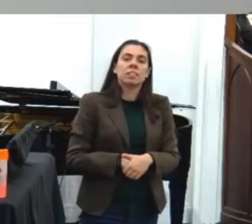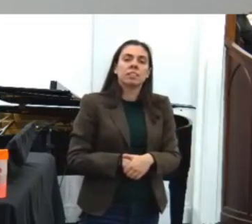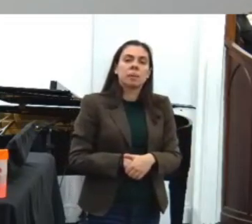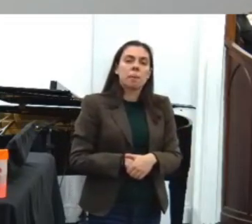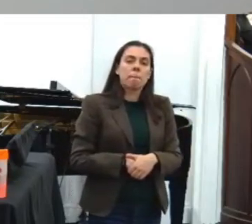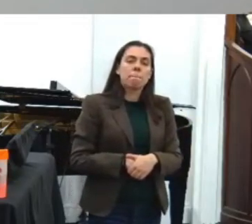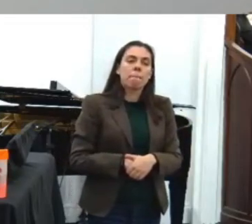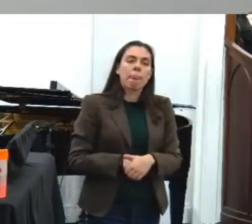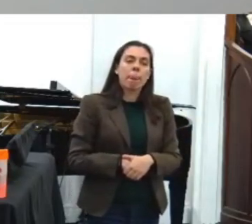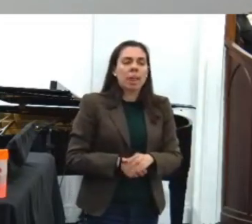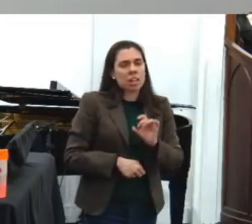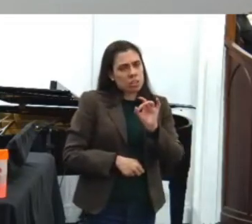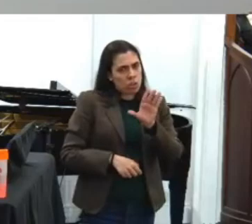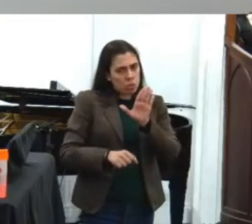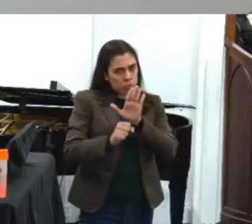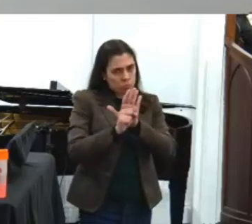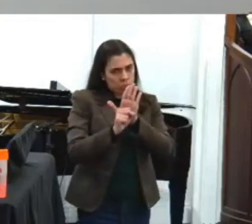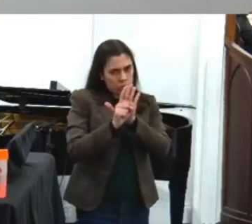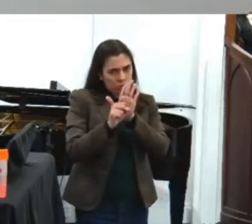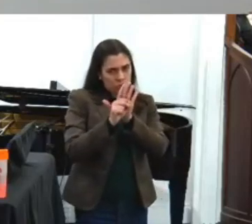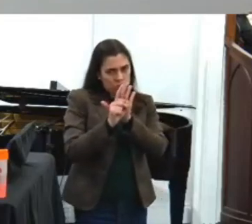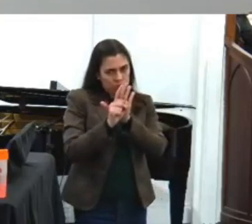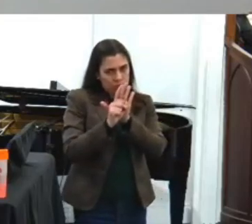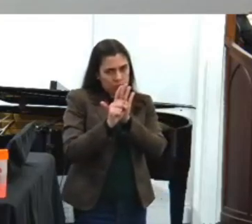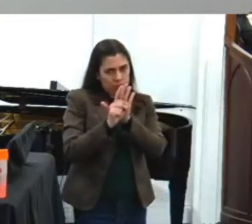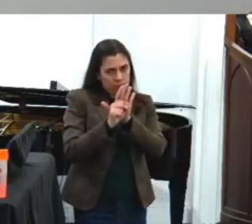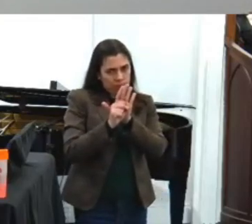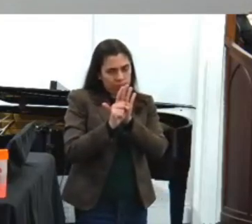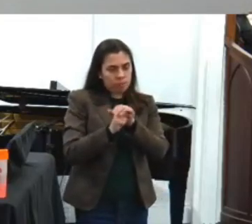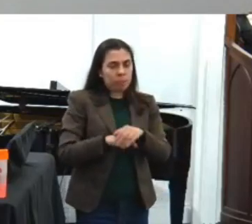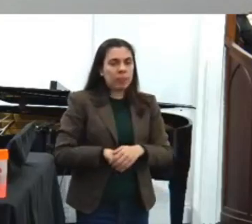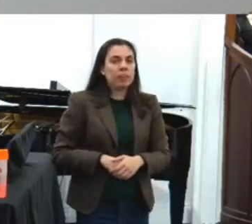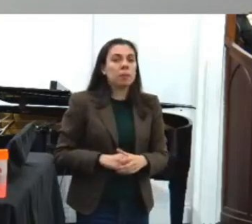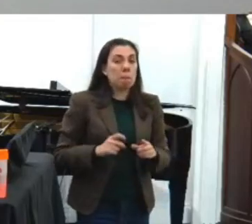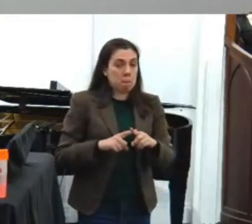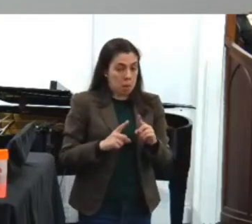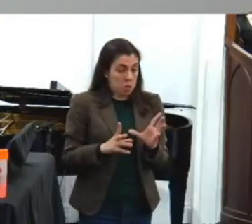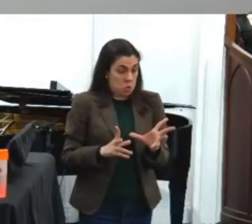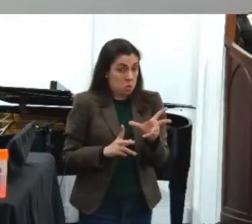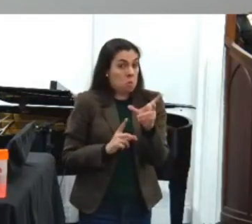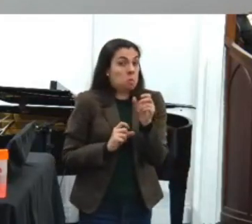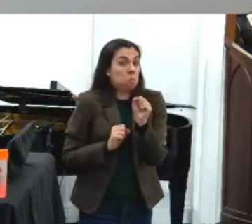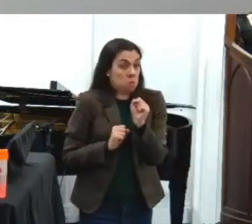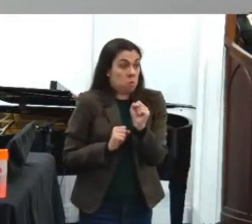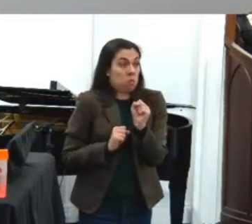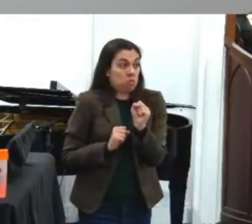aqui seja uma expressão forte, chocante,